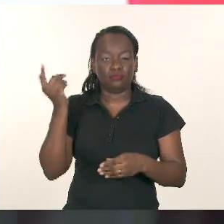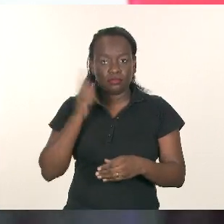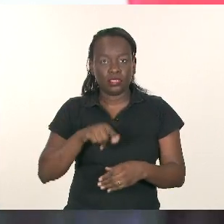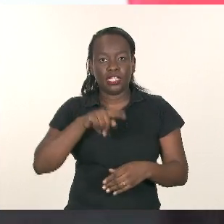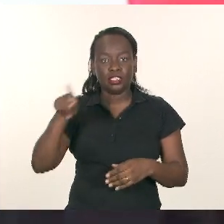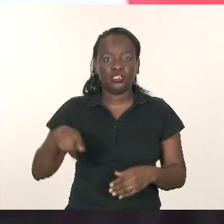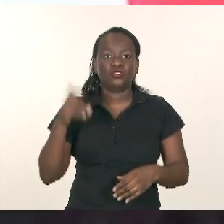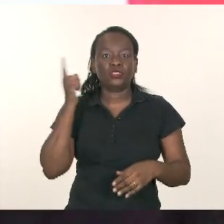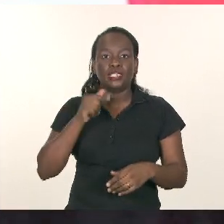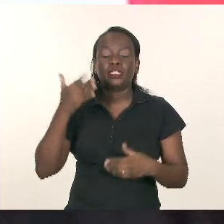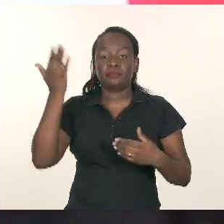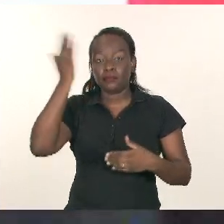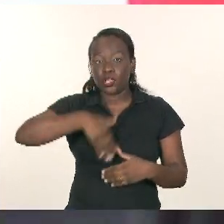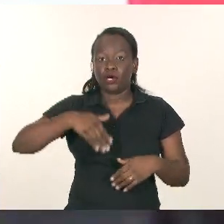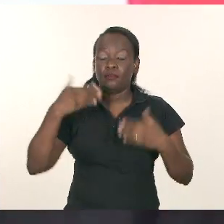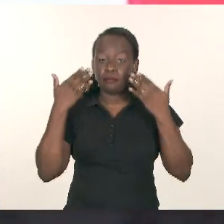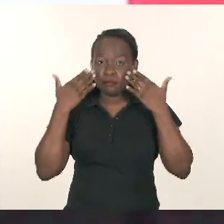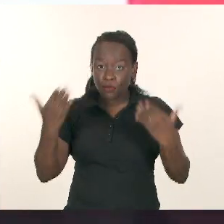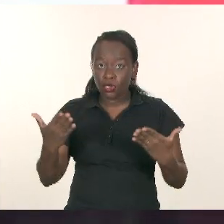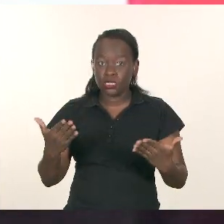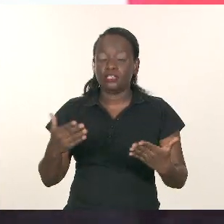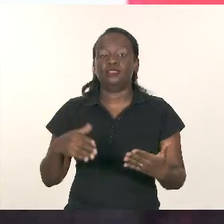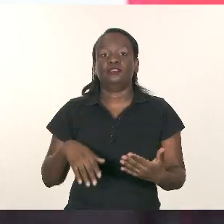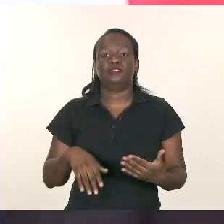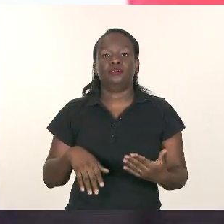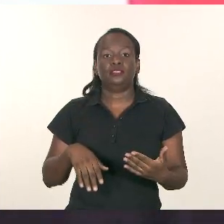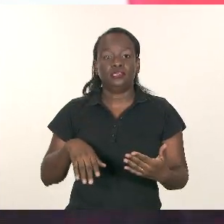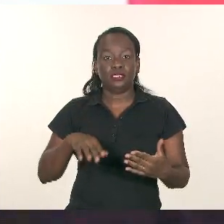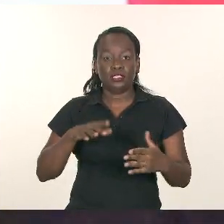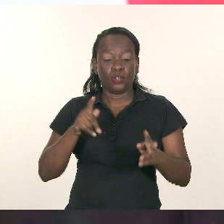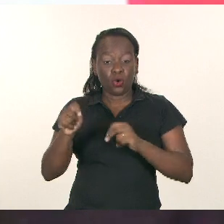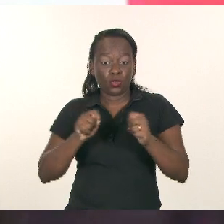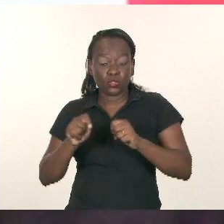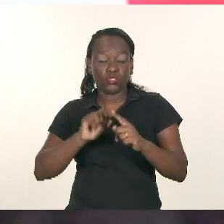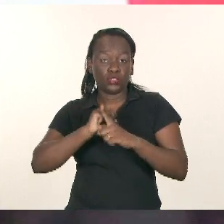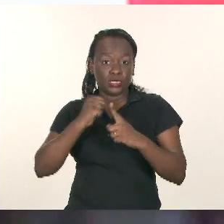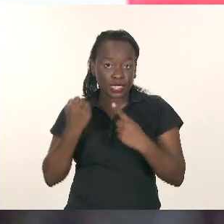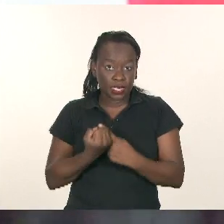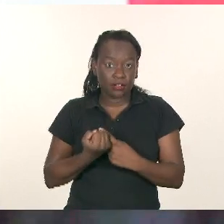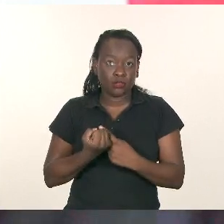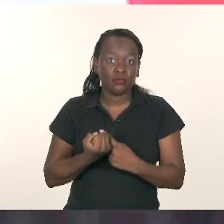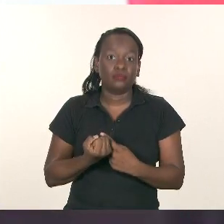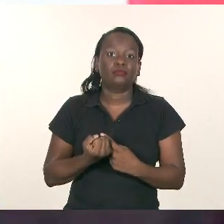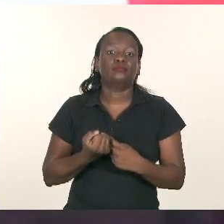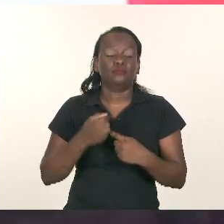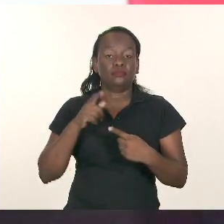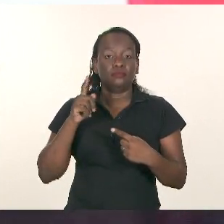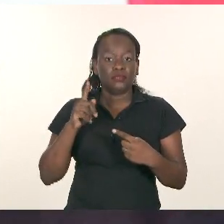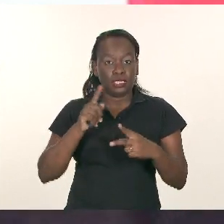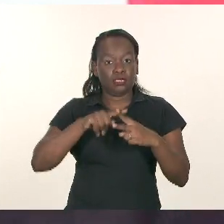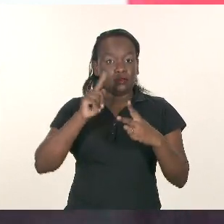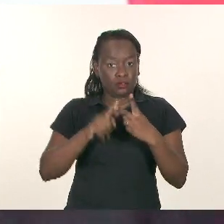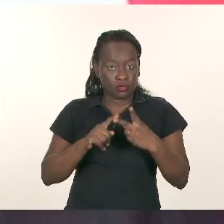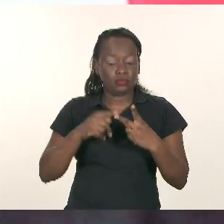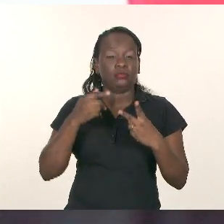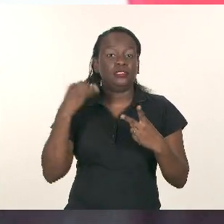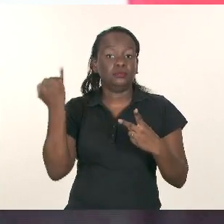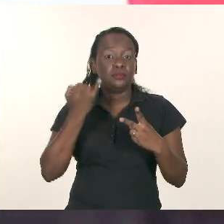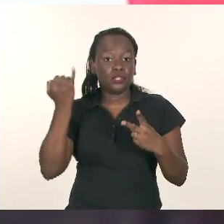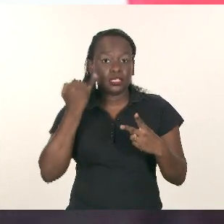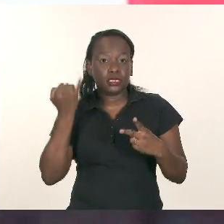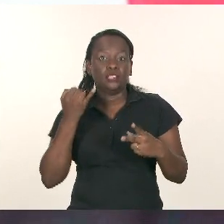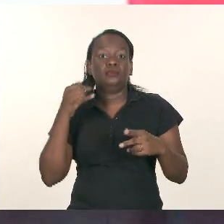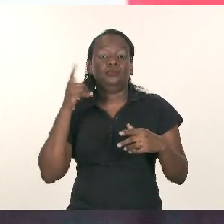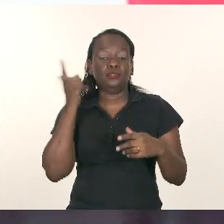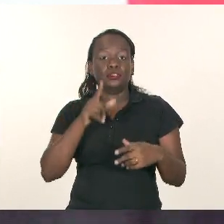a gente tenha transparência. Acho que transparência, controle social são dois pressupostos